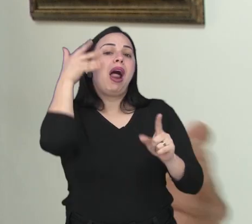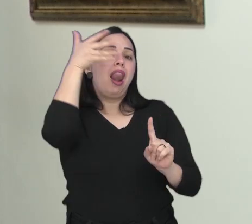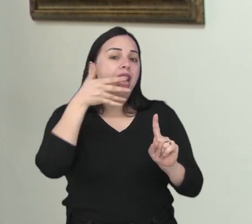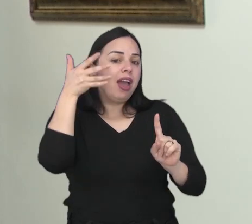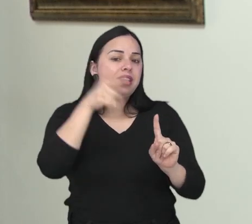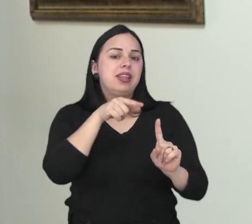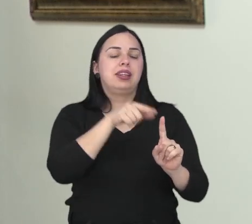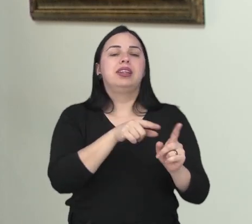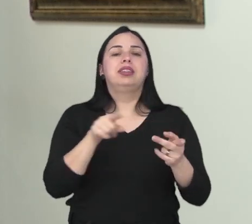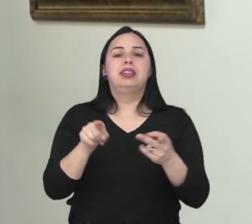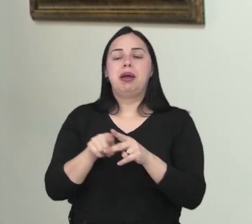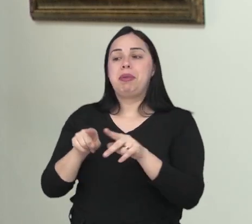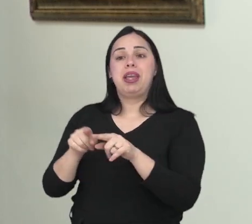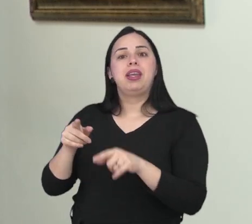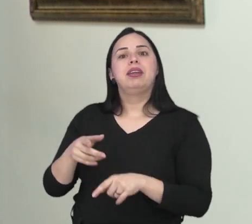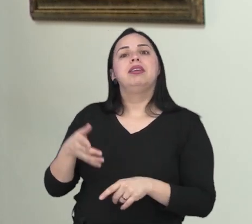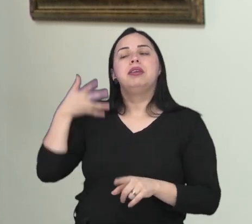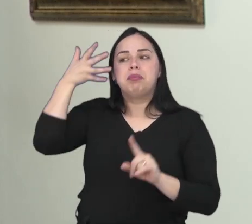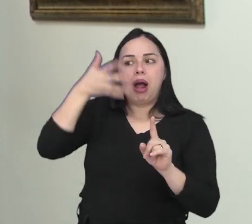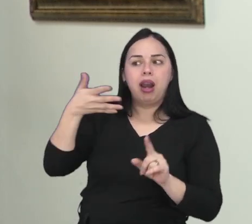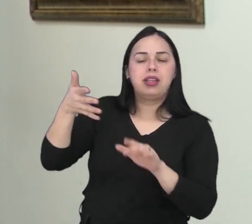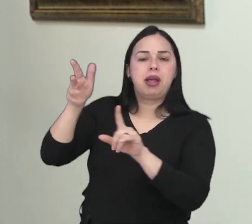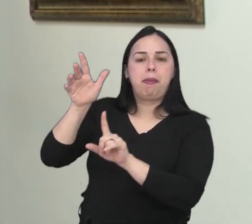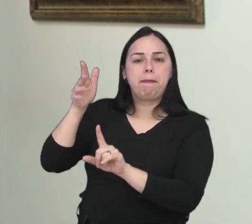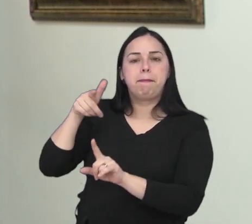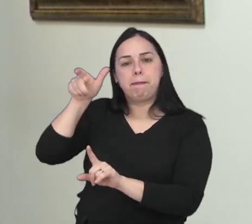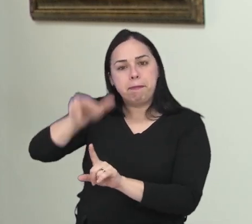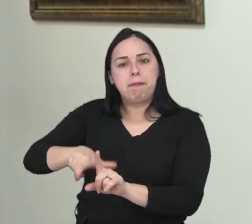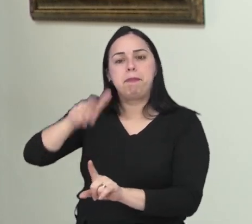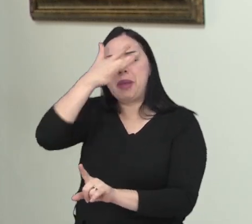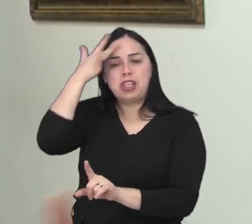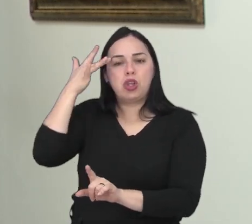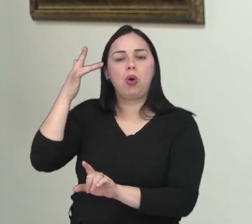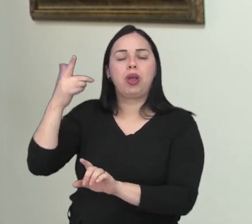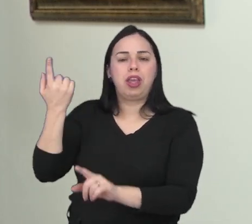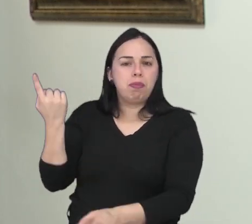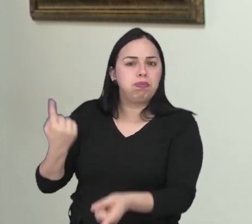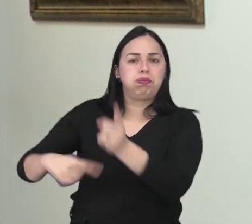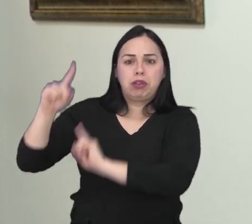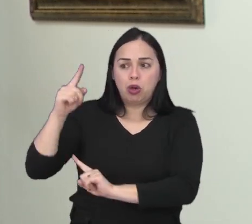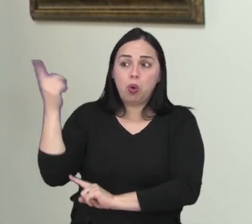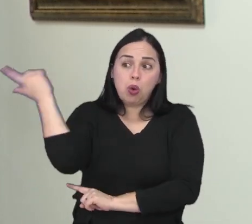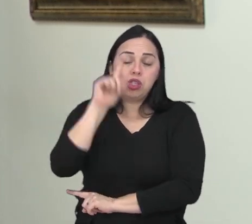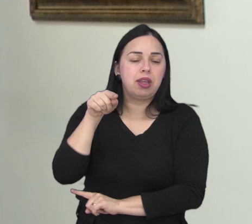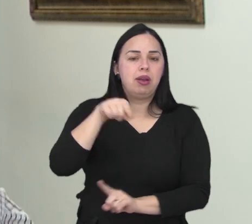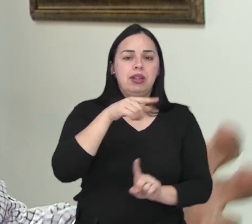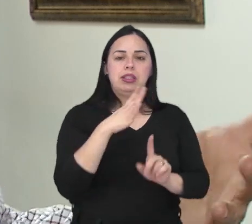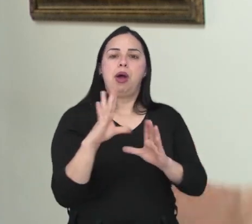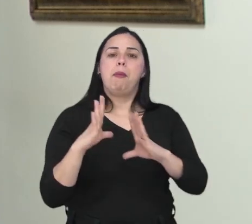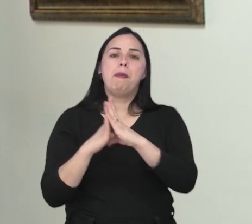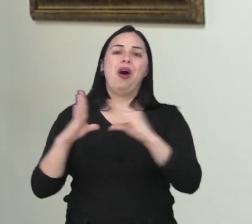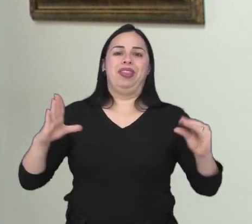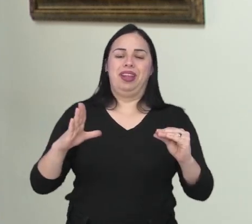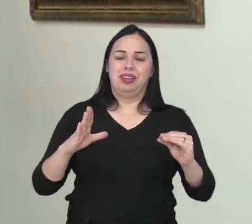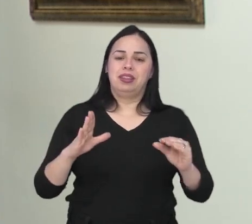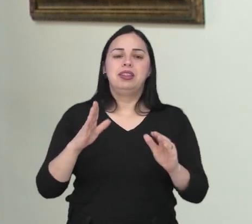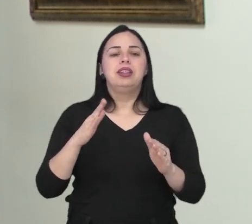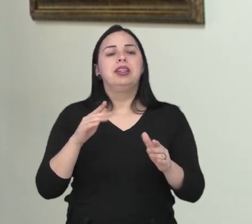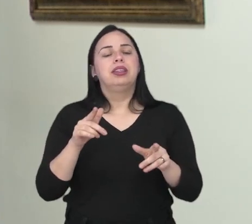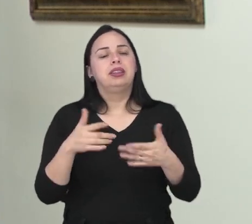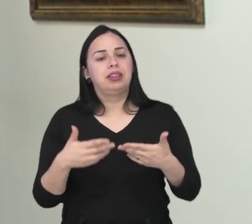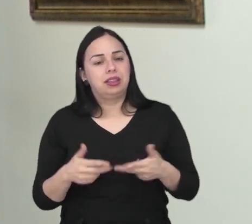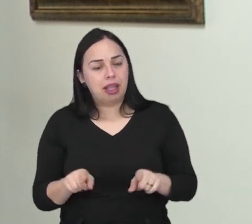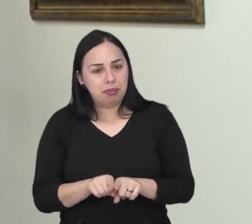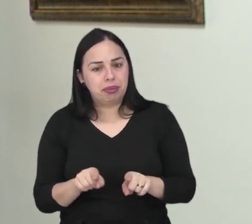profissionalizantes, palestras, que elas possam ouvir empresários de sucesso, né? A gente está falando de empreendedorismo feminino, mas serve para